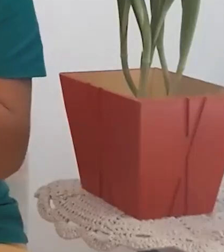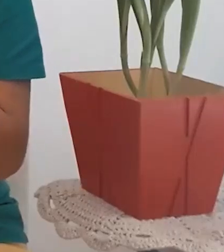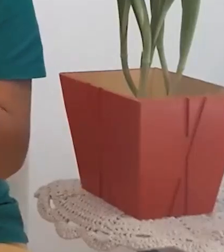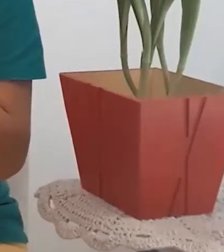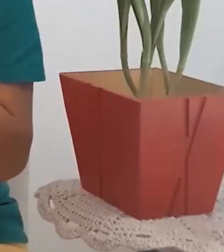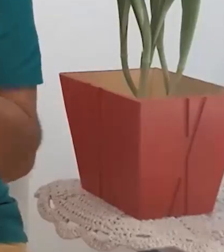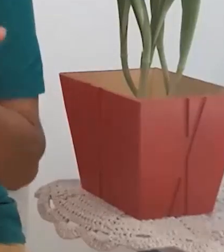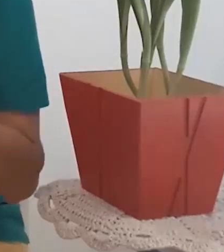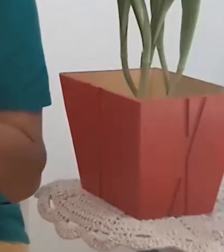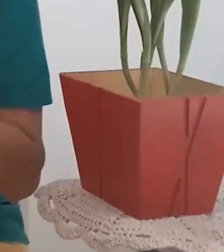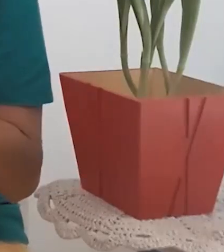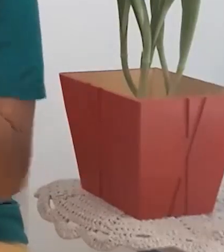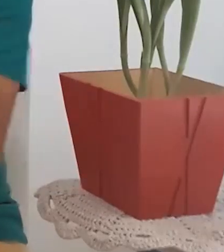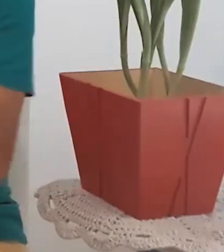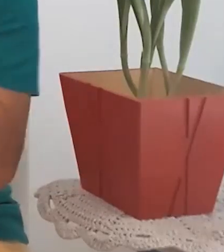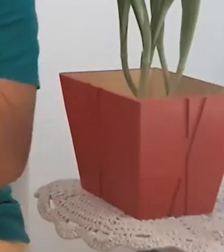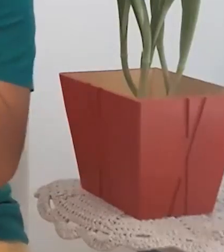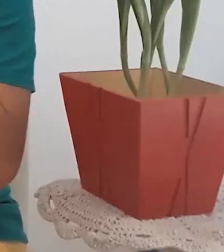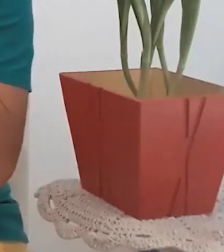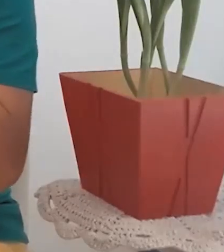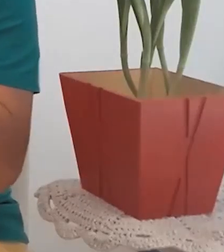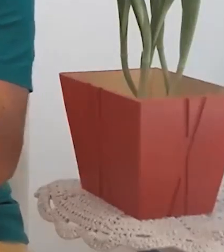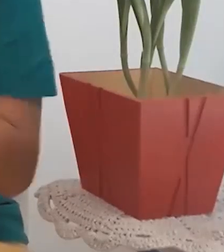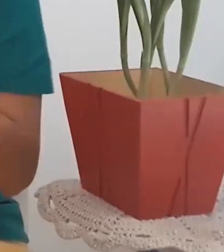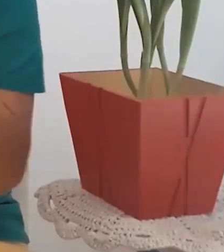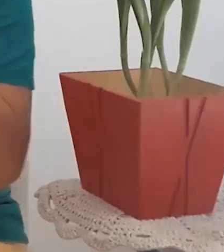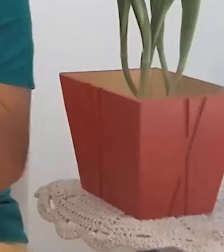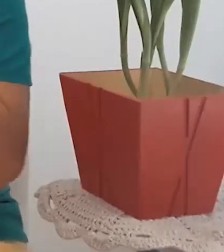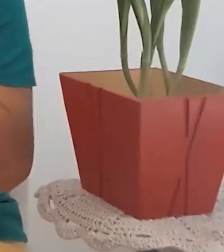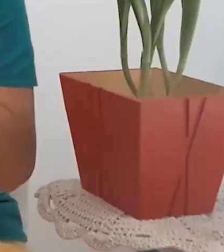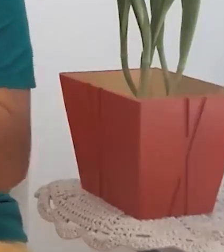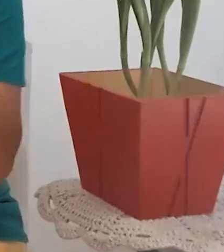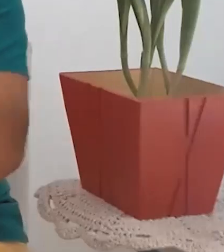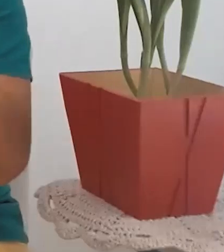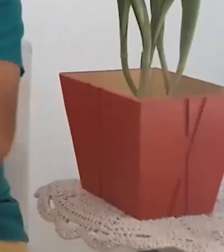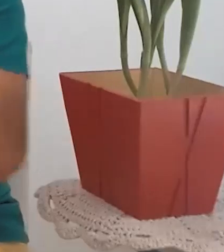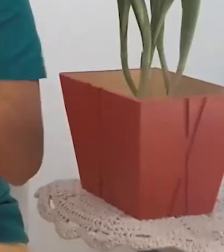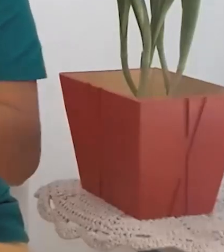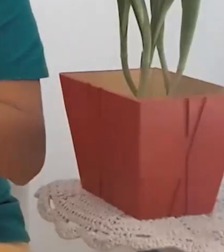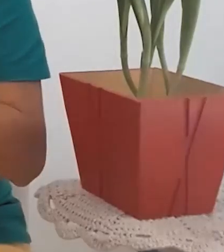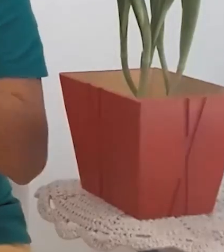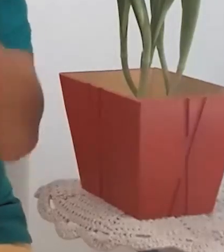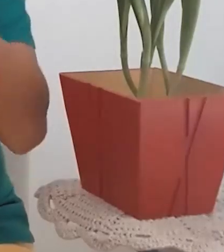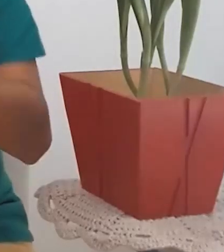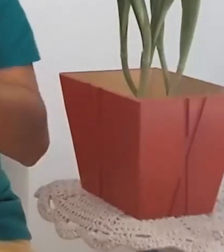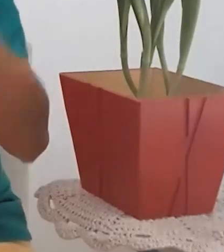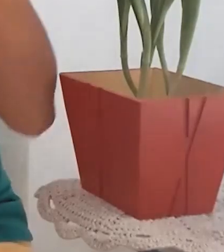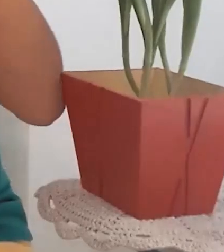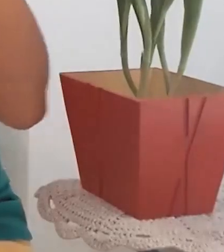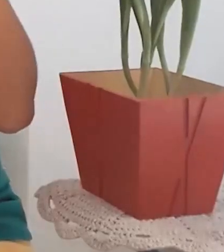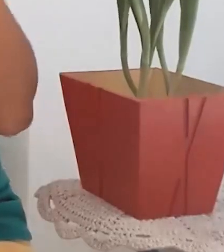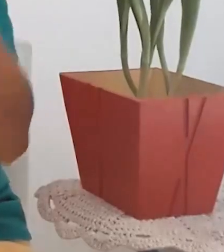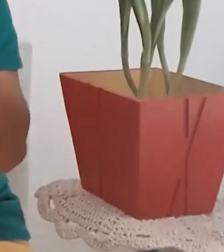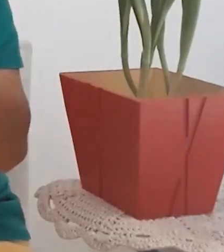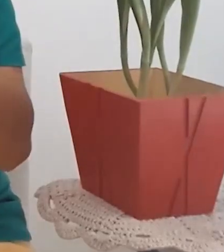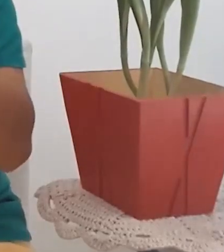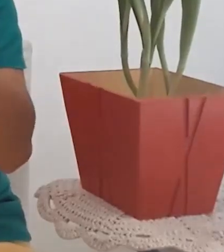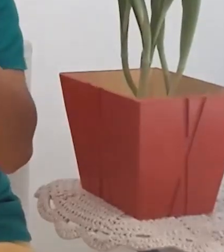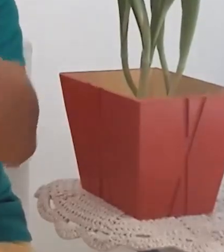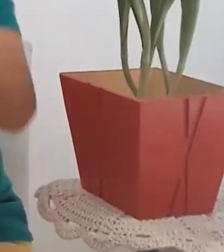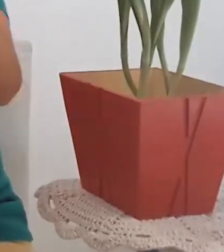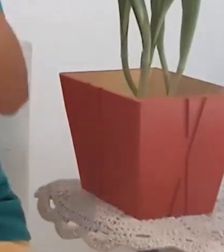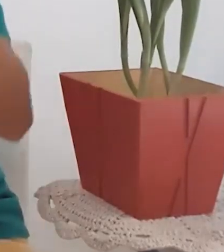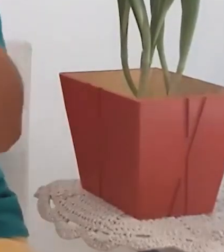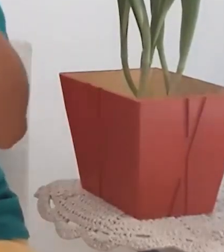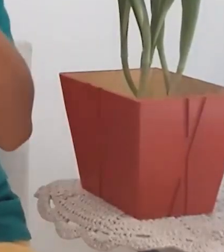E aí? Ah, com você, Rebeca. Legal. Ela ganhou. Bom, eu acho que deu para entender, né?